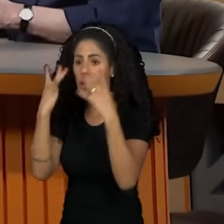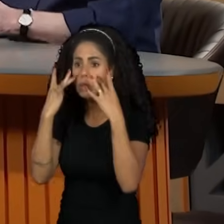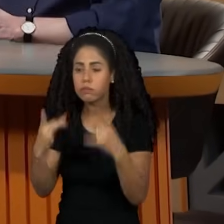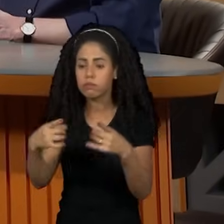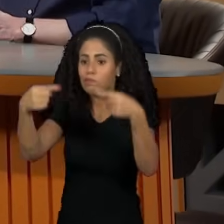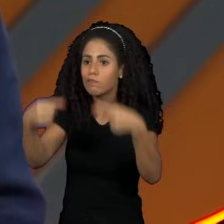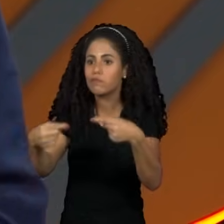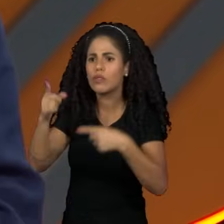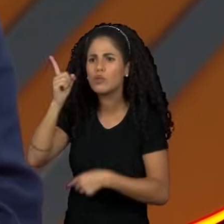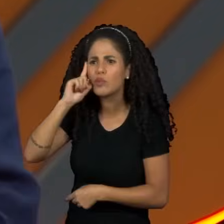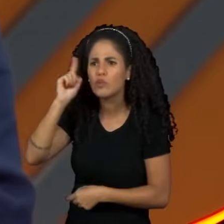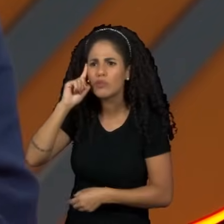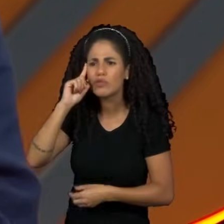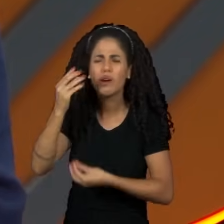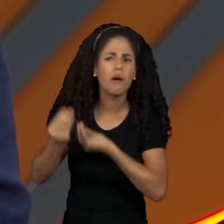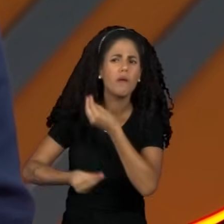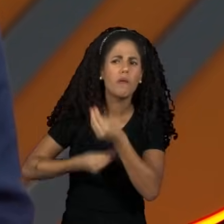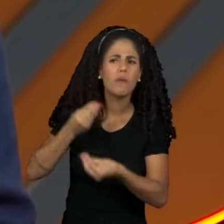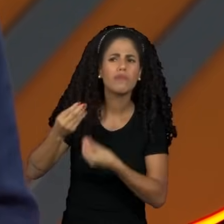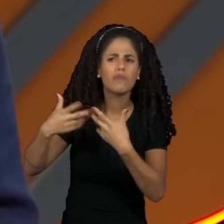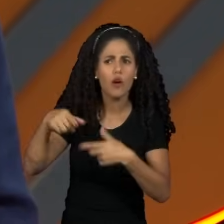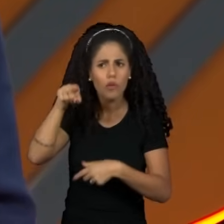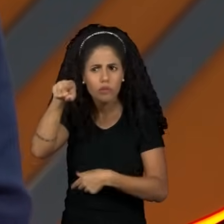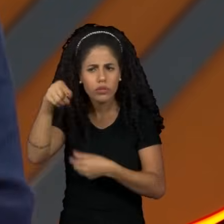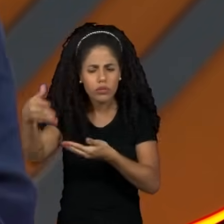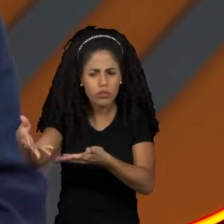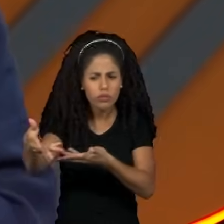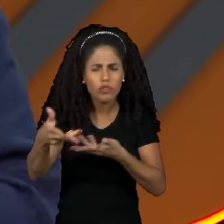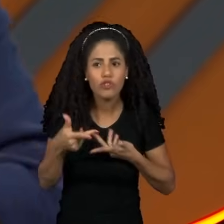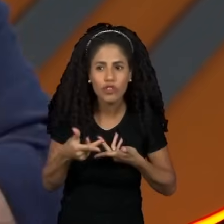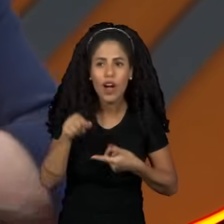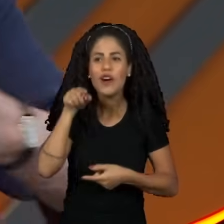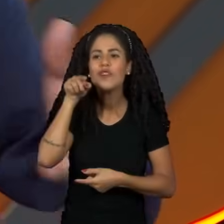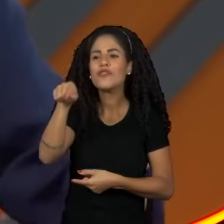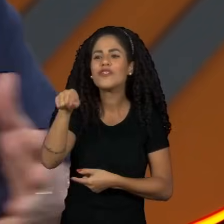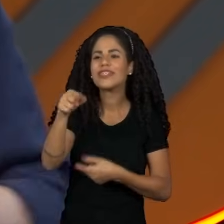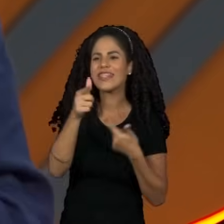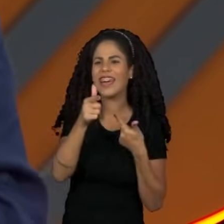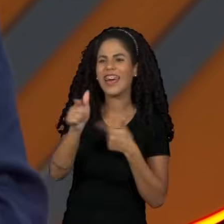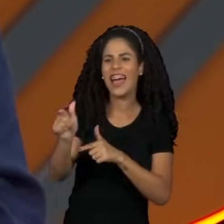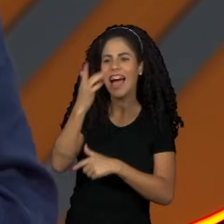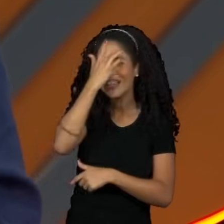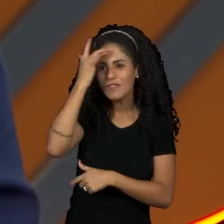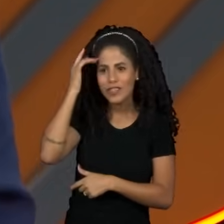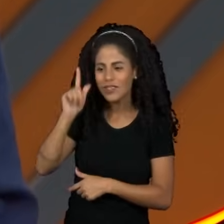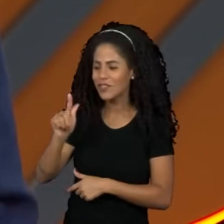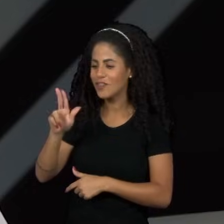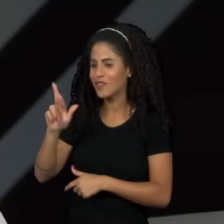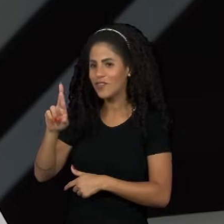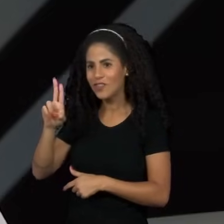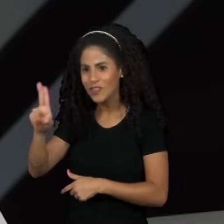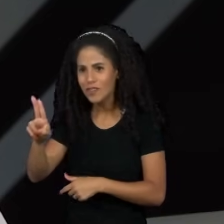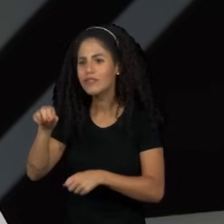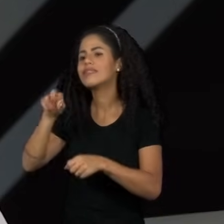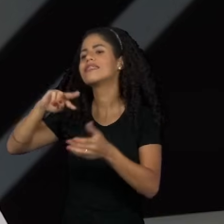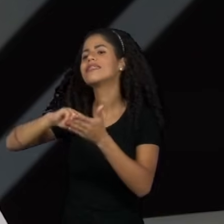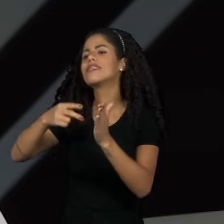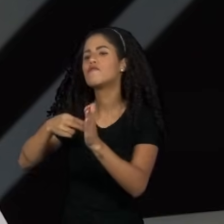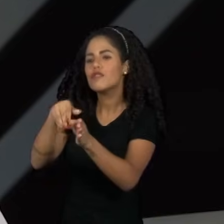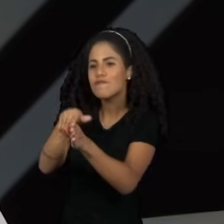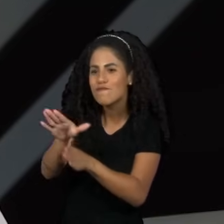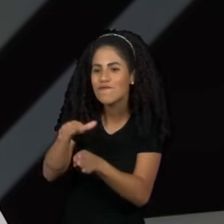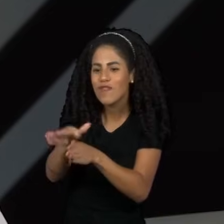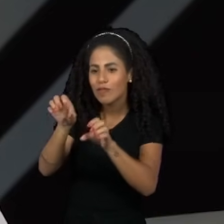desafio constante. Ernest, você já foi chamado de guru da agrofloresta, mas você,